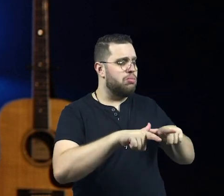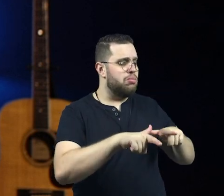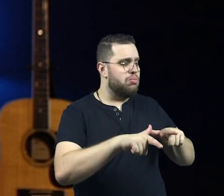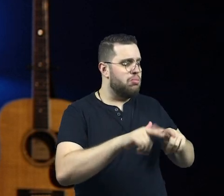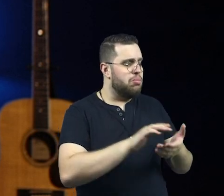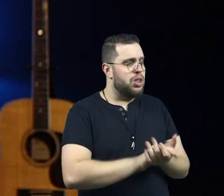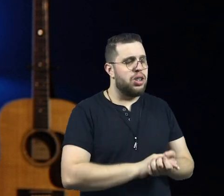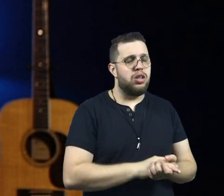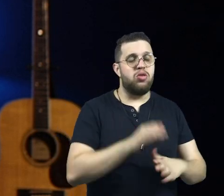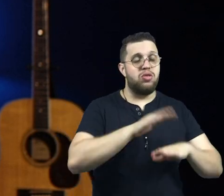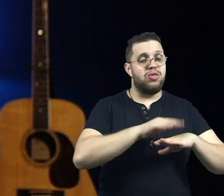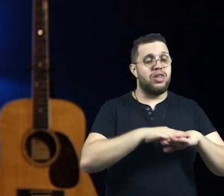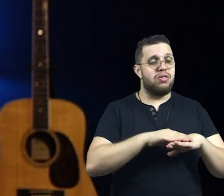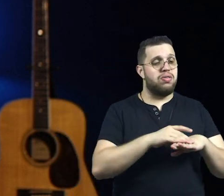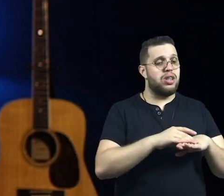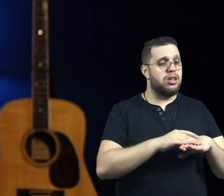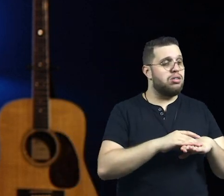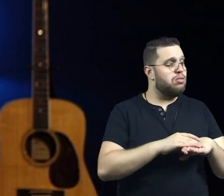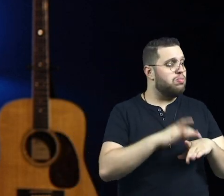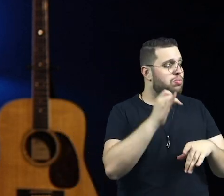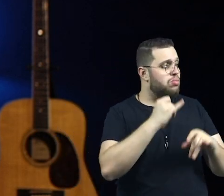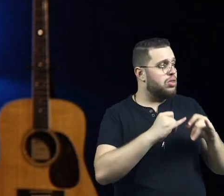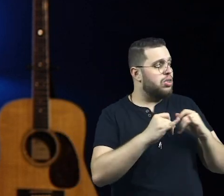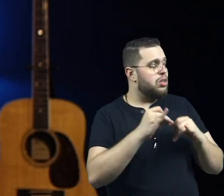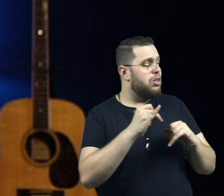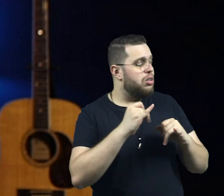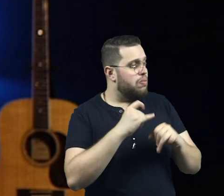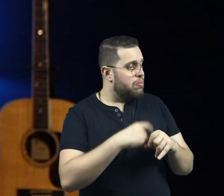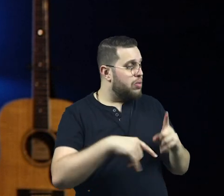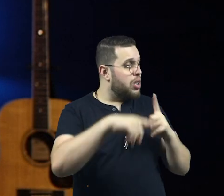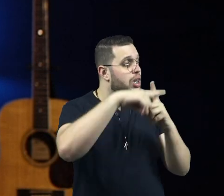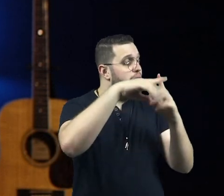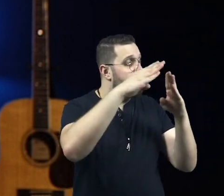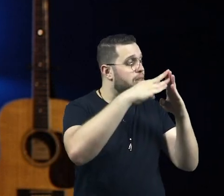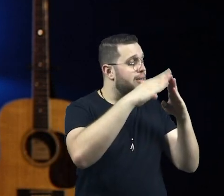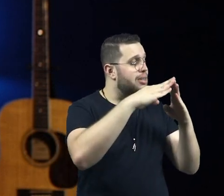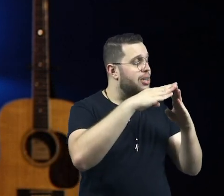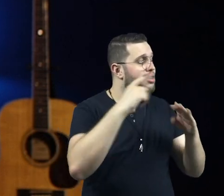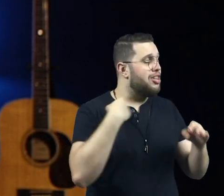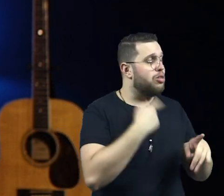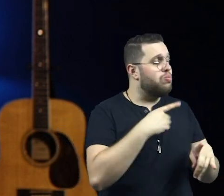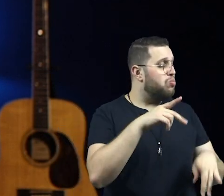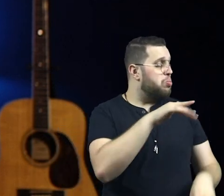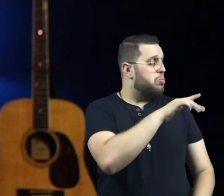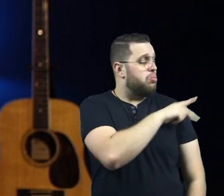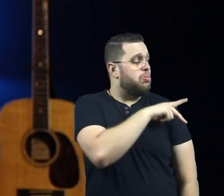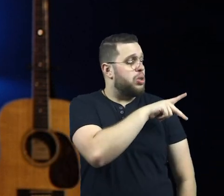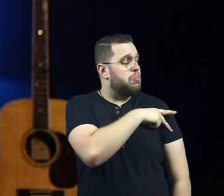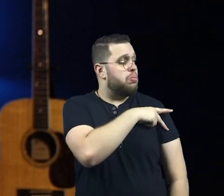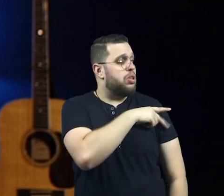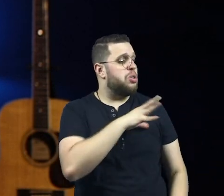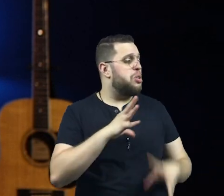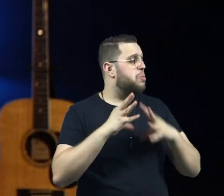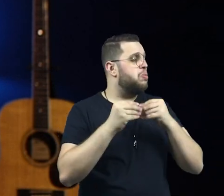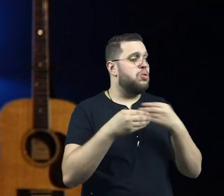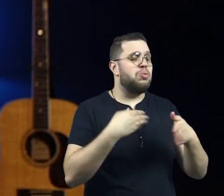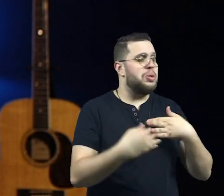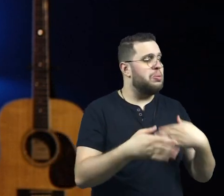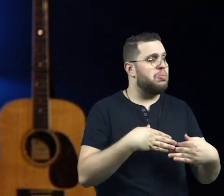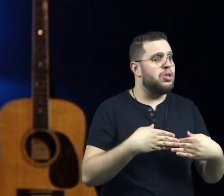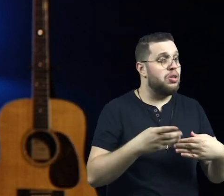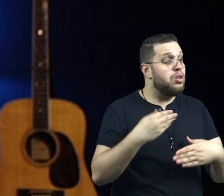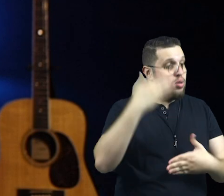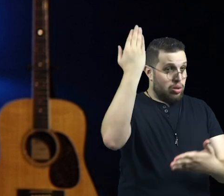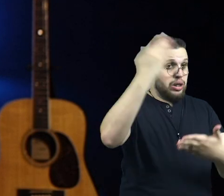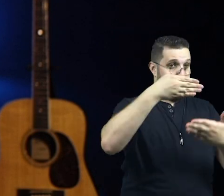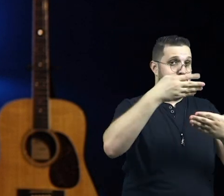maneira como você lida com seu chefe, com seu superior, com seu subordinado, com as autoridades. Vamos colocar tudo isso à